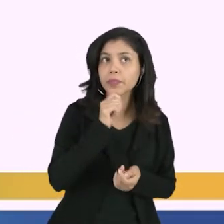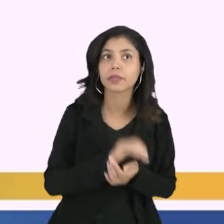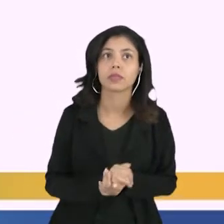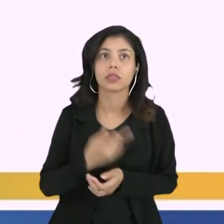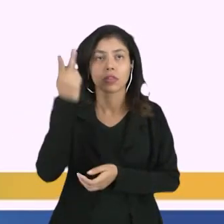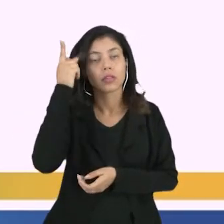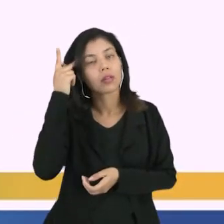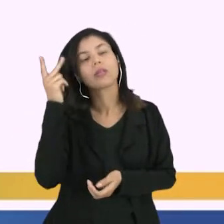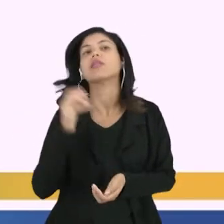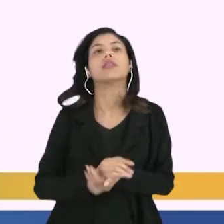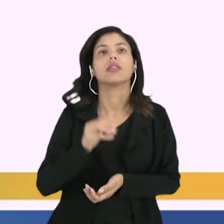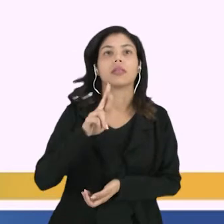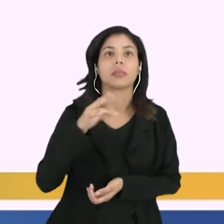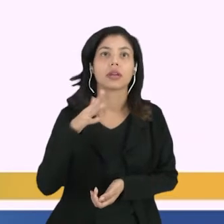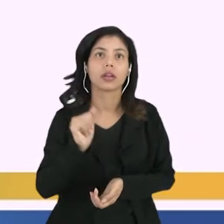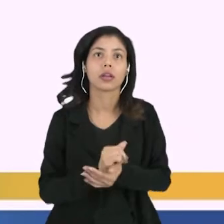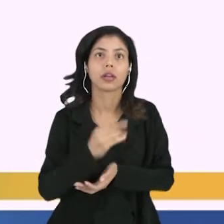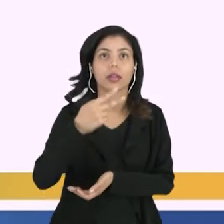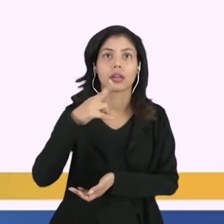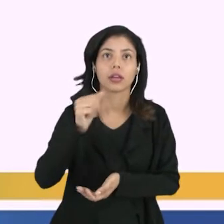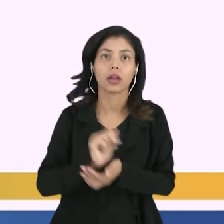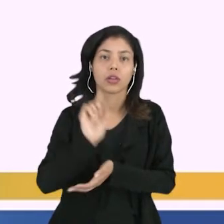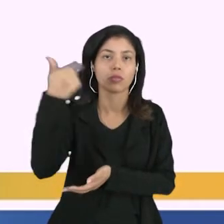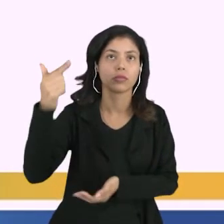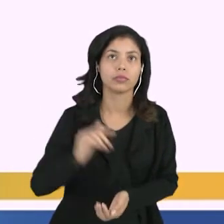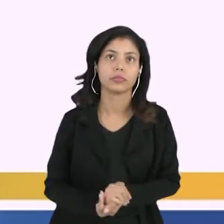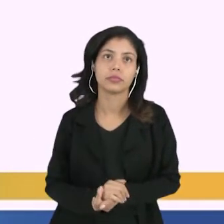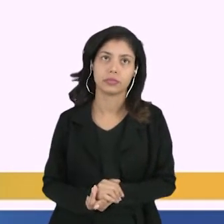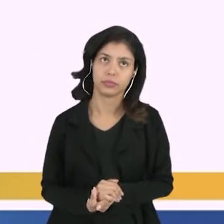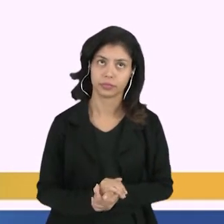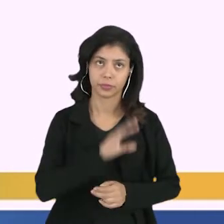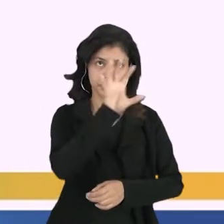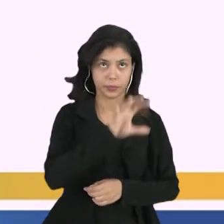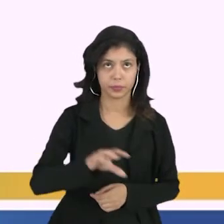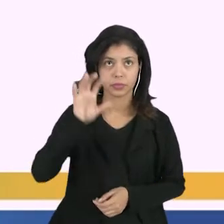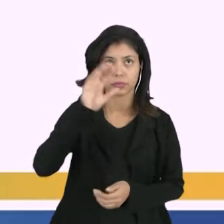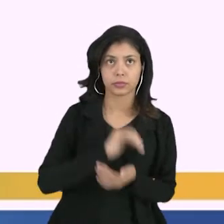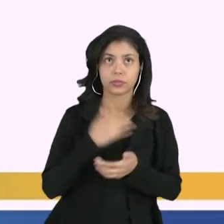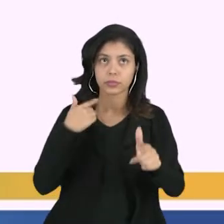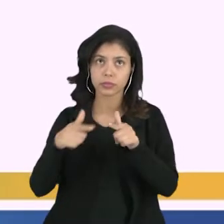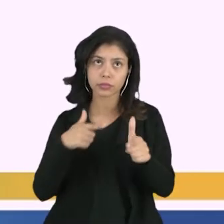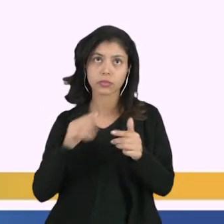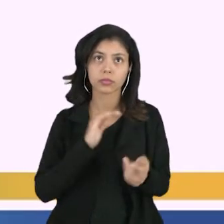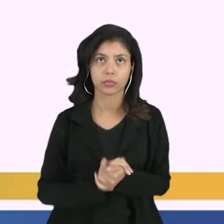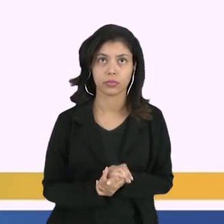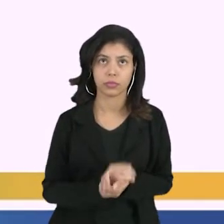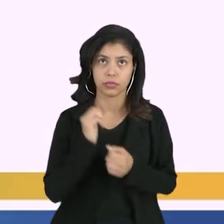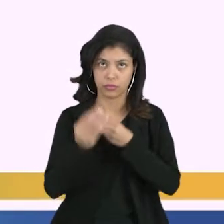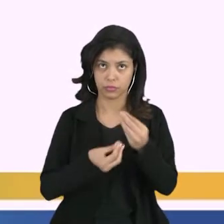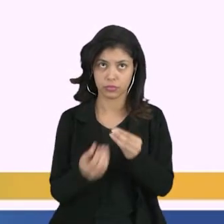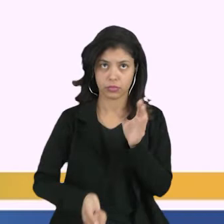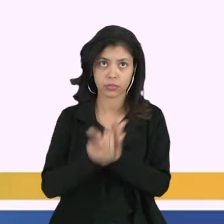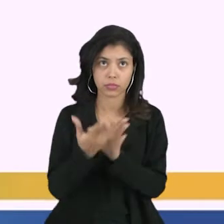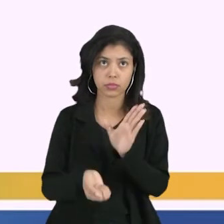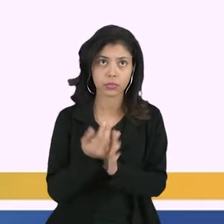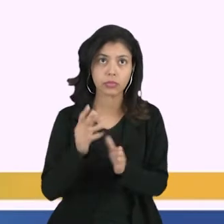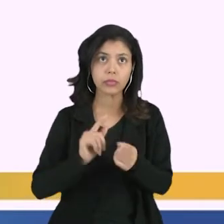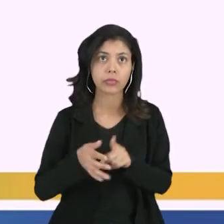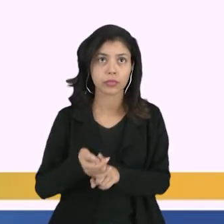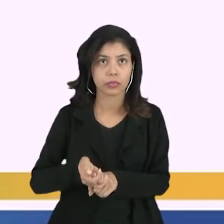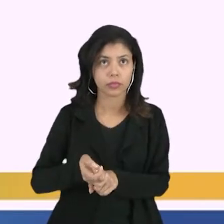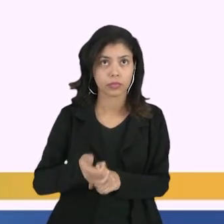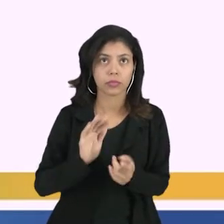região que seria São Paulo, Maranhão, Pará e outros, né? Nessas regiões eles trabalhavam aí também com cultivo de milho, feijão,